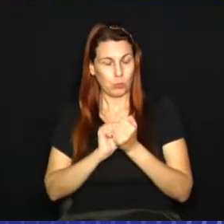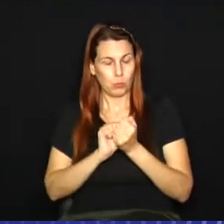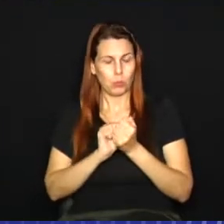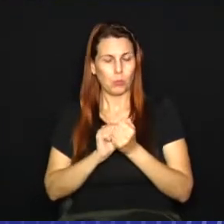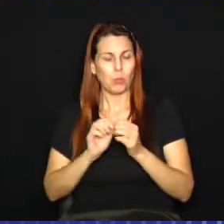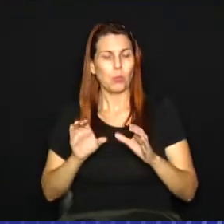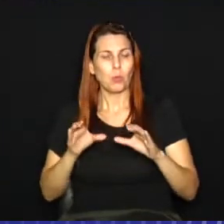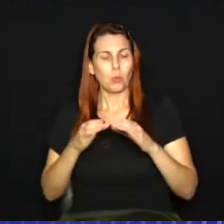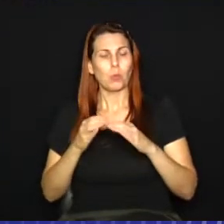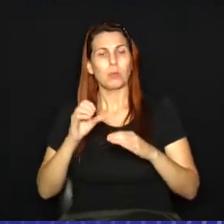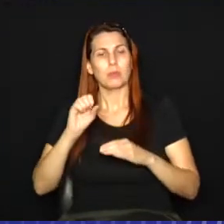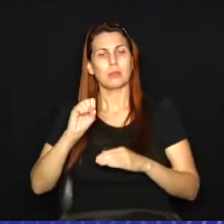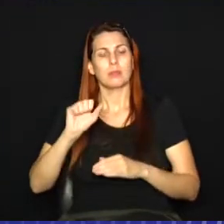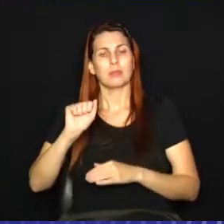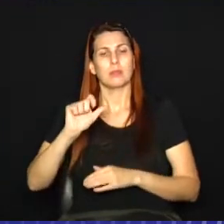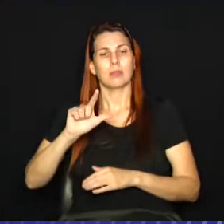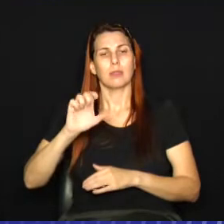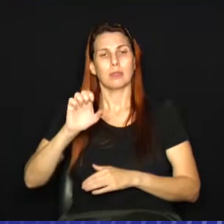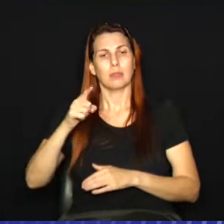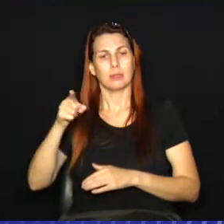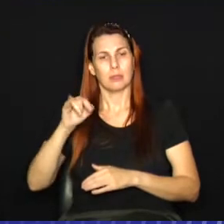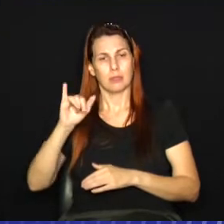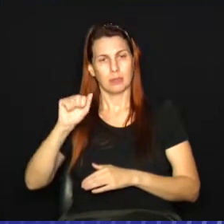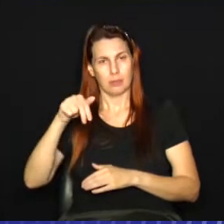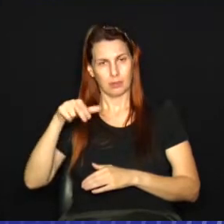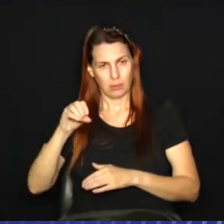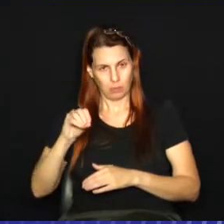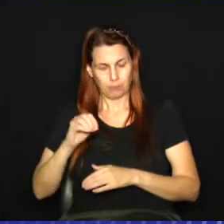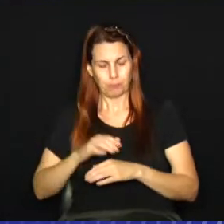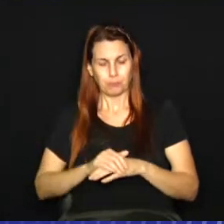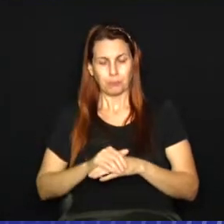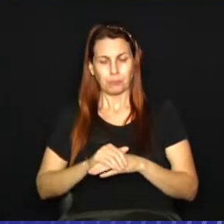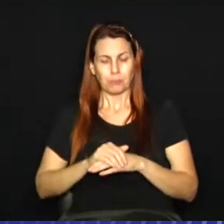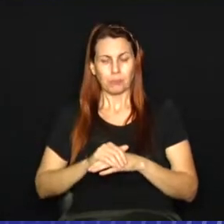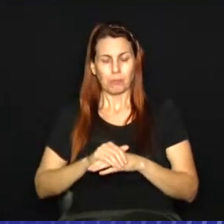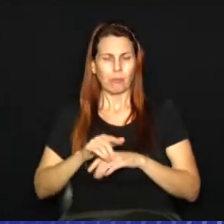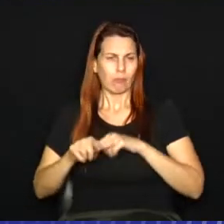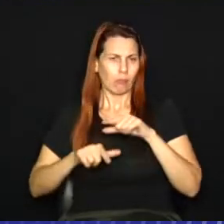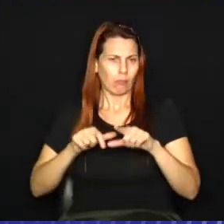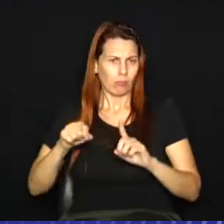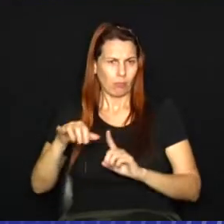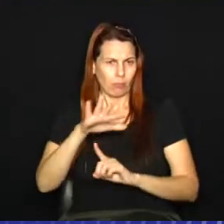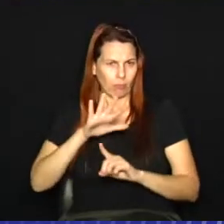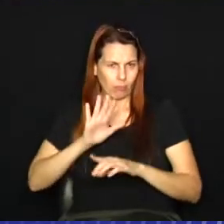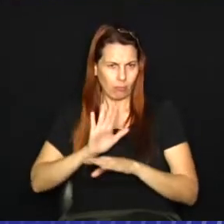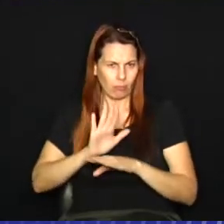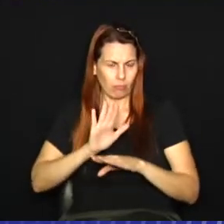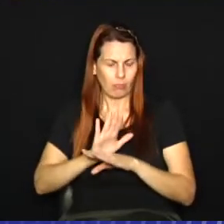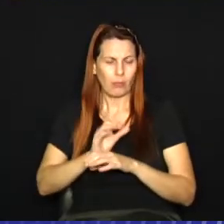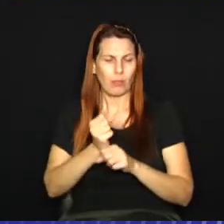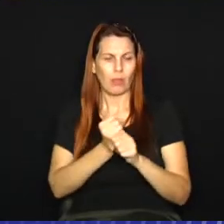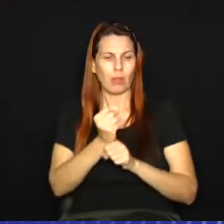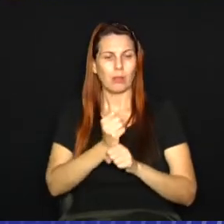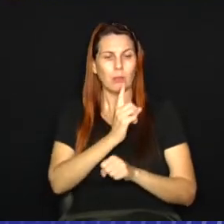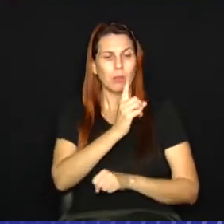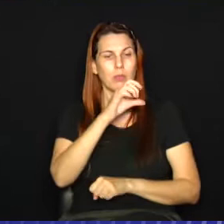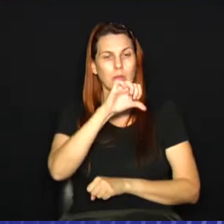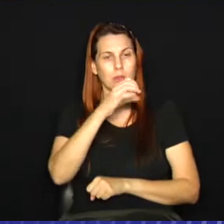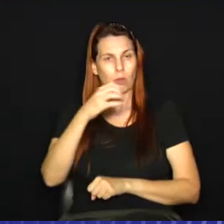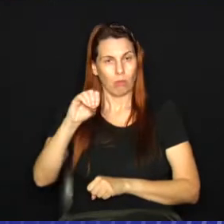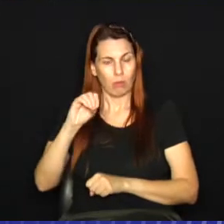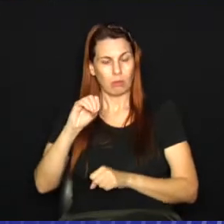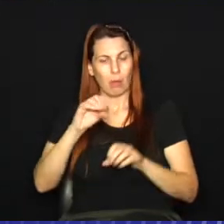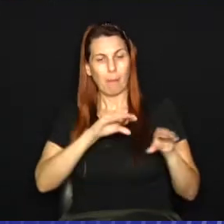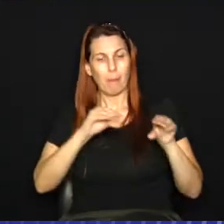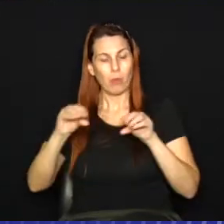salesianos em uma de suas obras sociais. No início de 1990, mudou-se para a cidade de